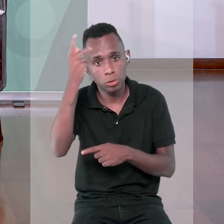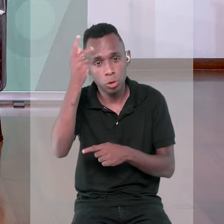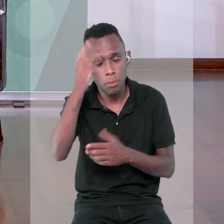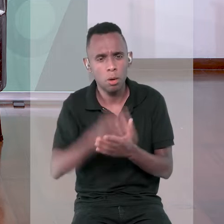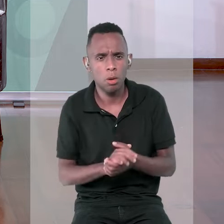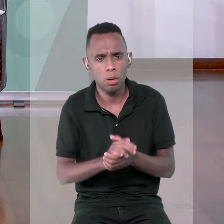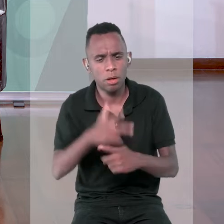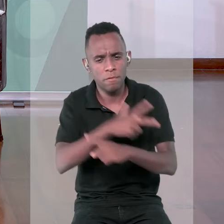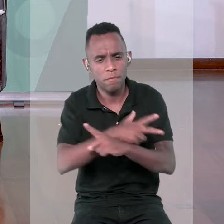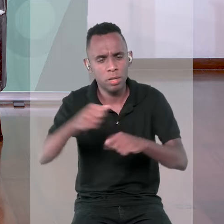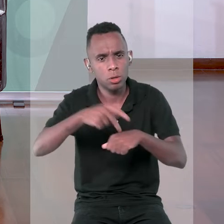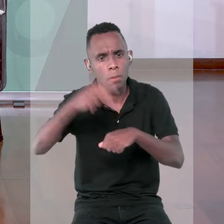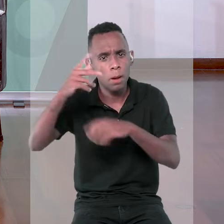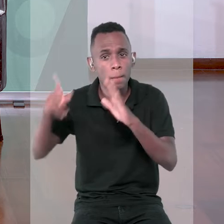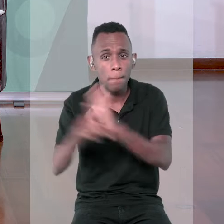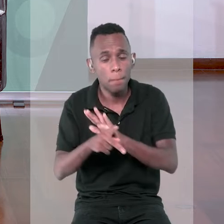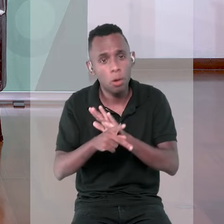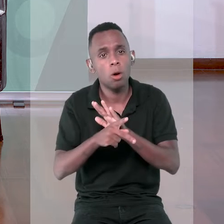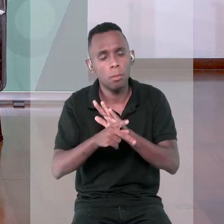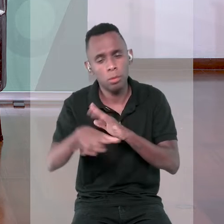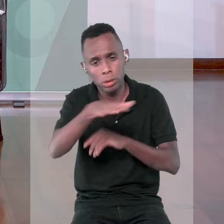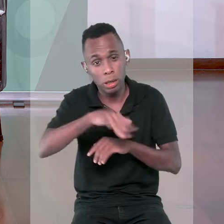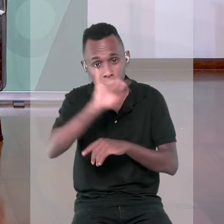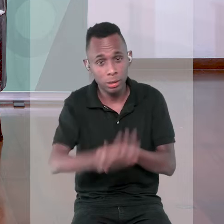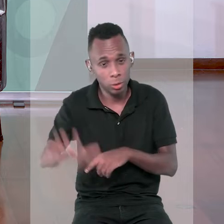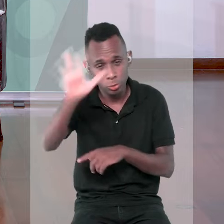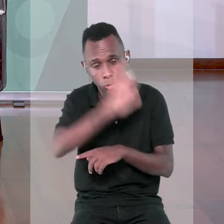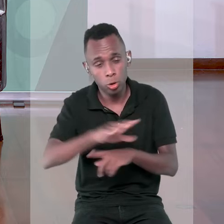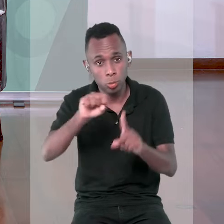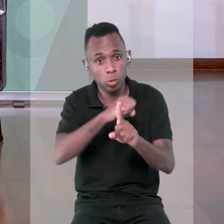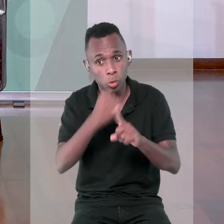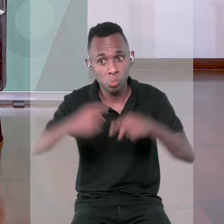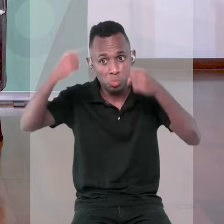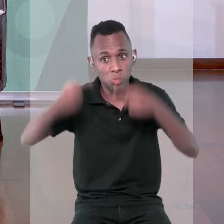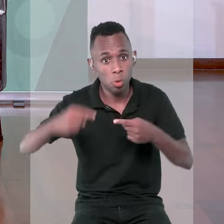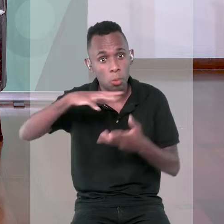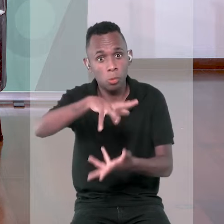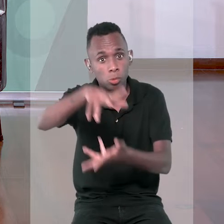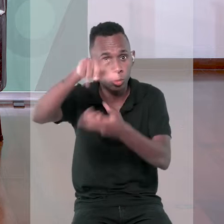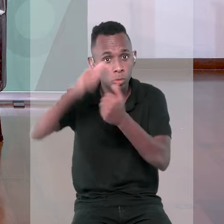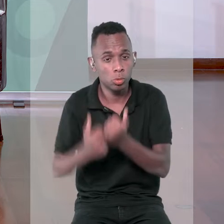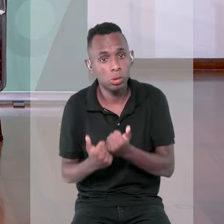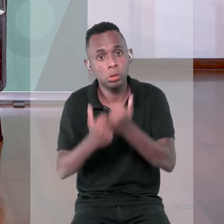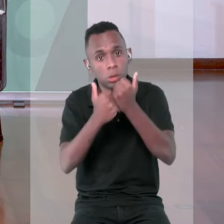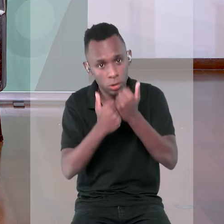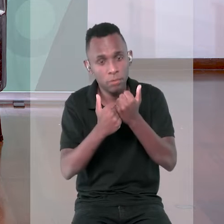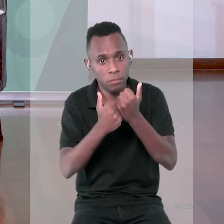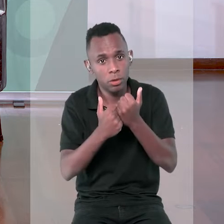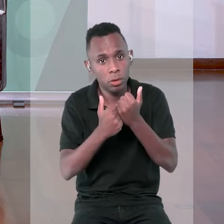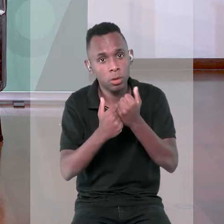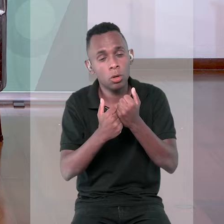foi premiada pela Associação Internacional de Sociologia, numa competição mundial que teve apoio da Unesco.